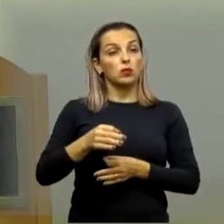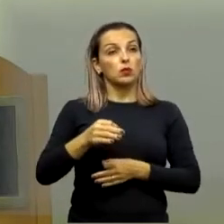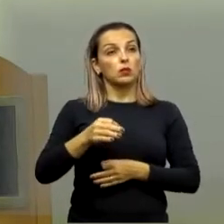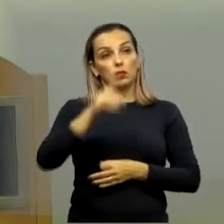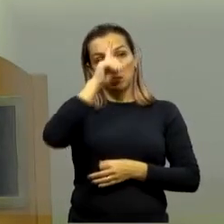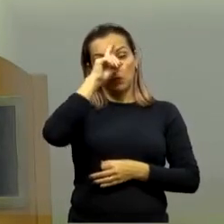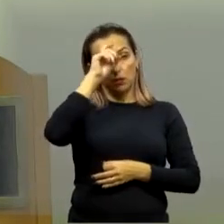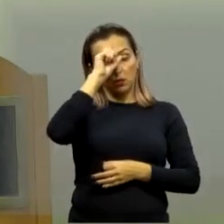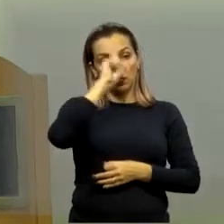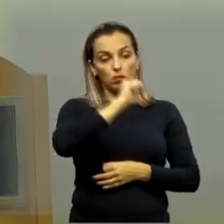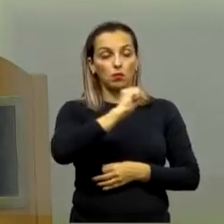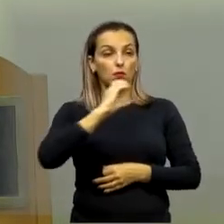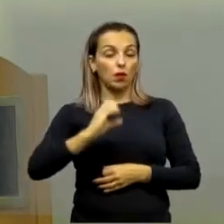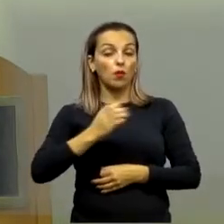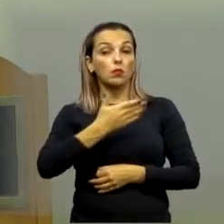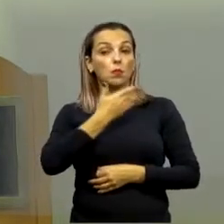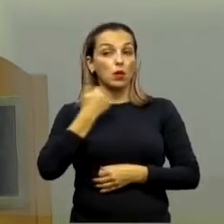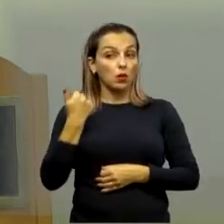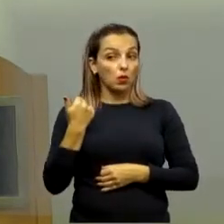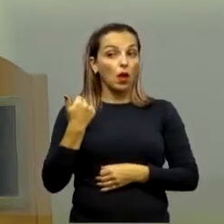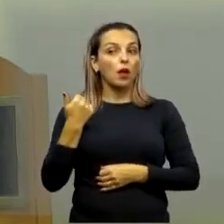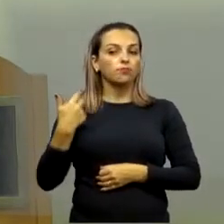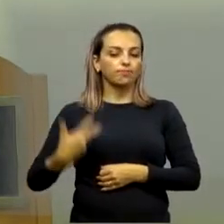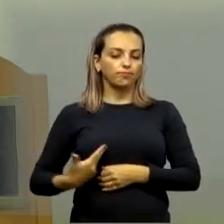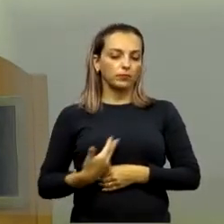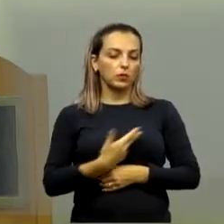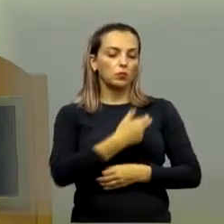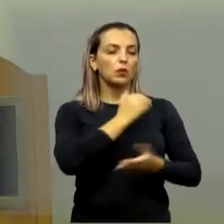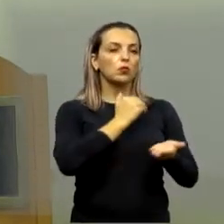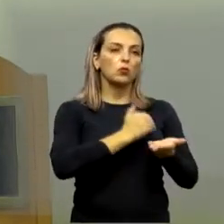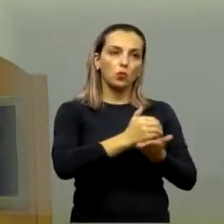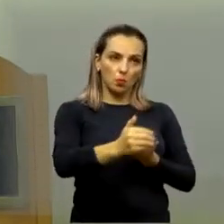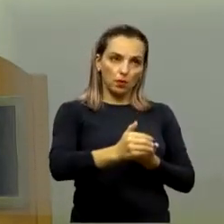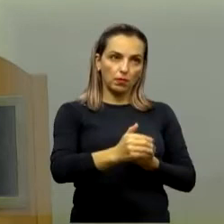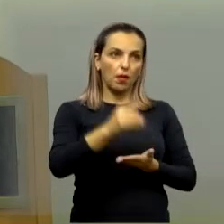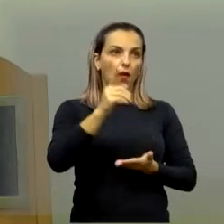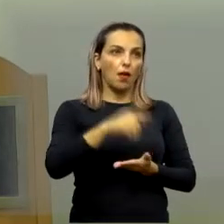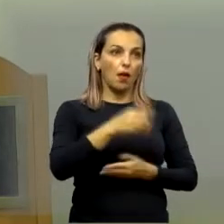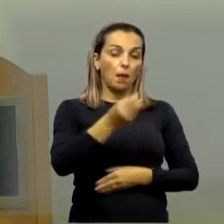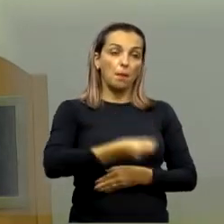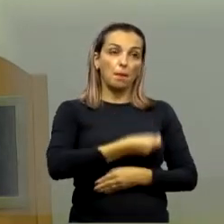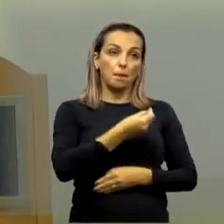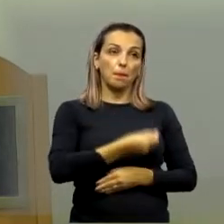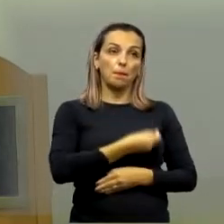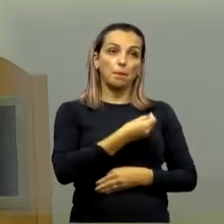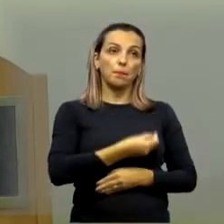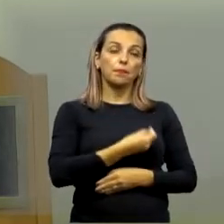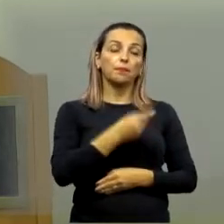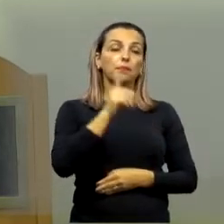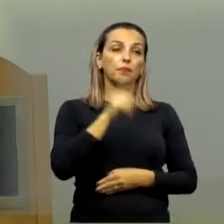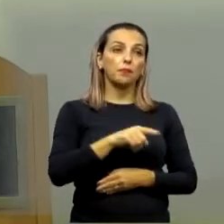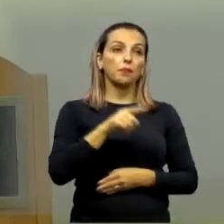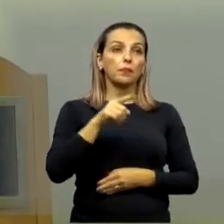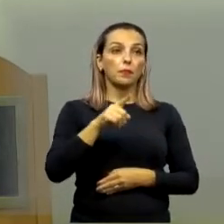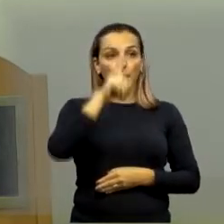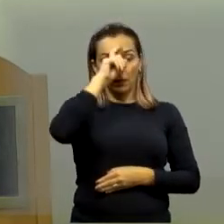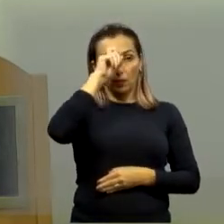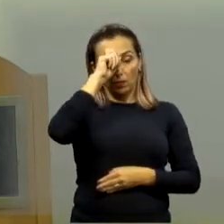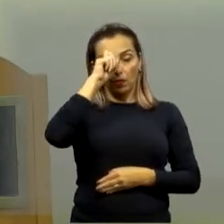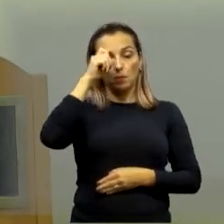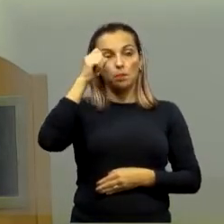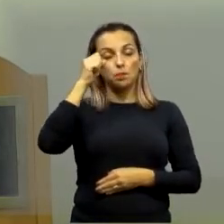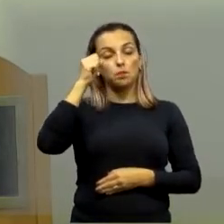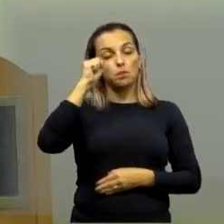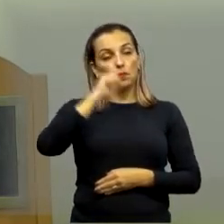melhorar e fazer cirurgia dos pessoas está mais precisando que para desse para descer lá na porta do hospital dentro do hospital Sem